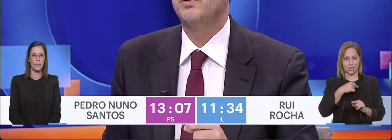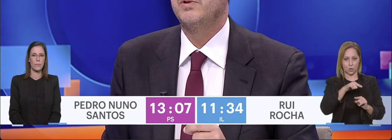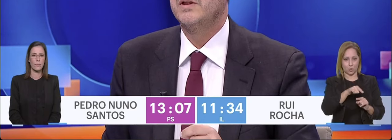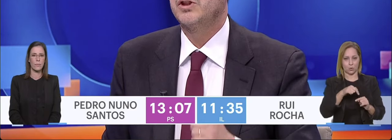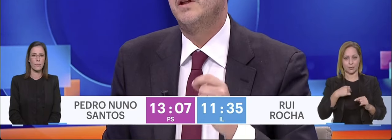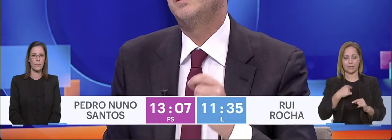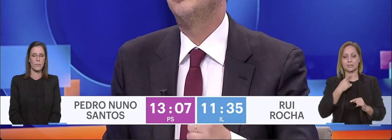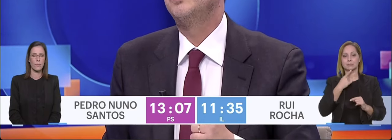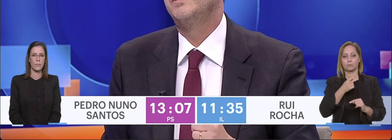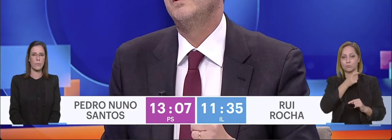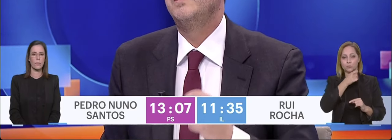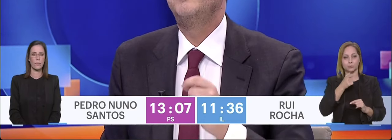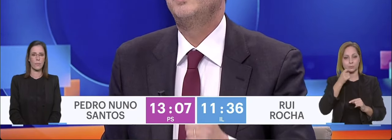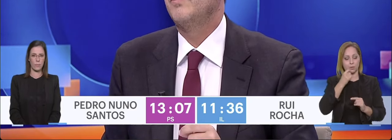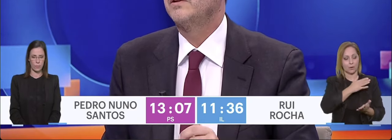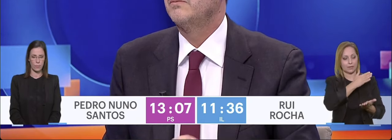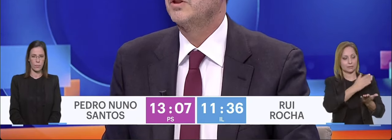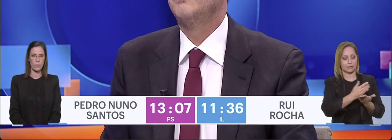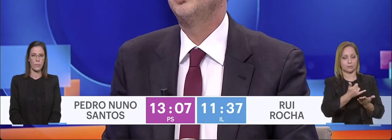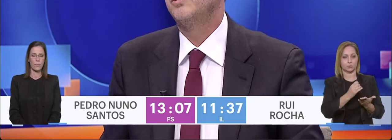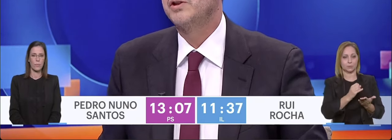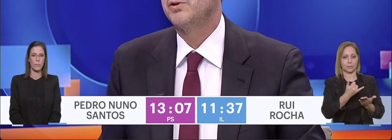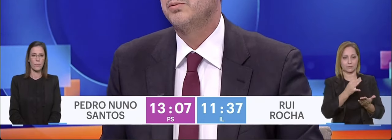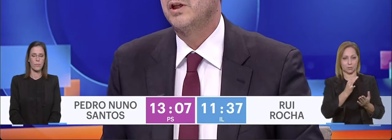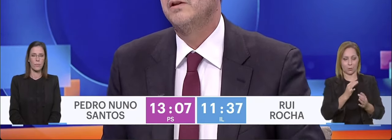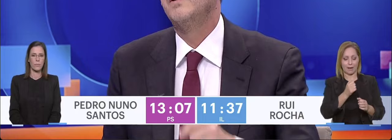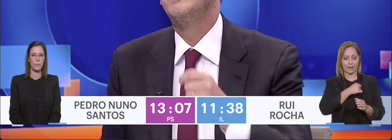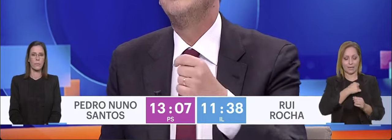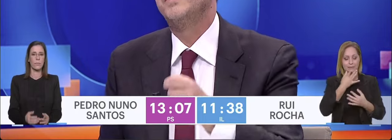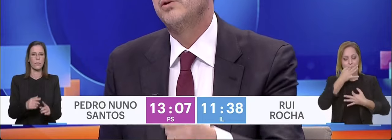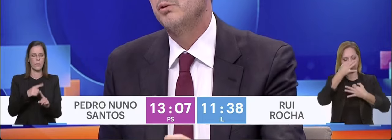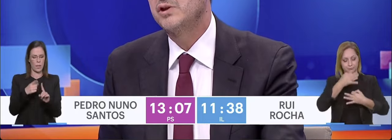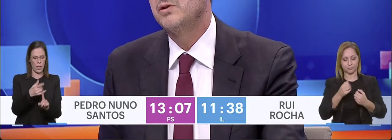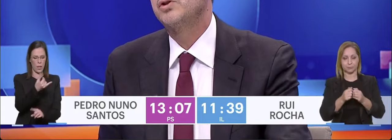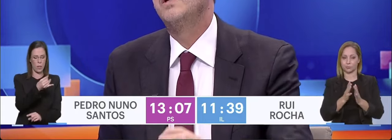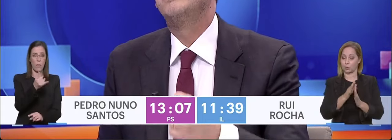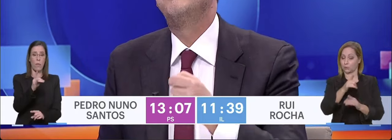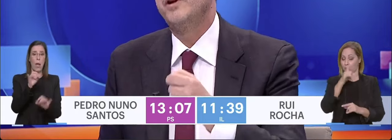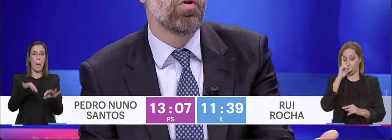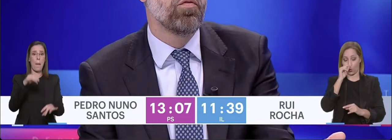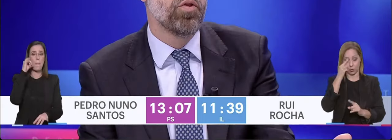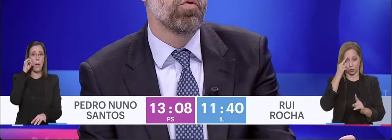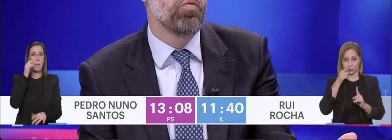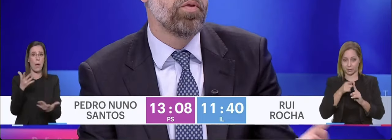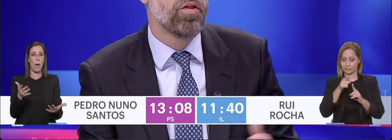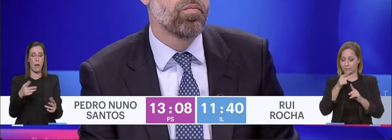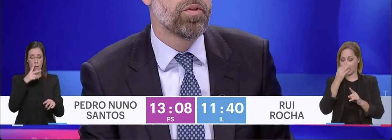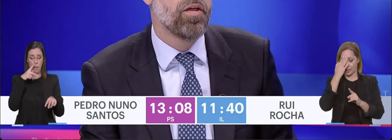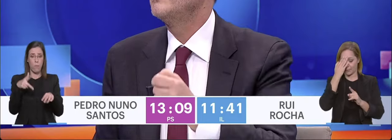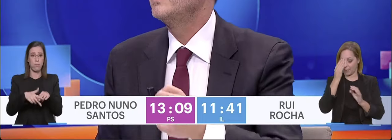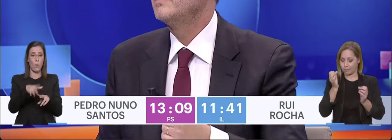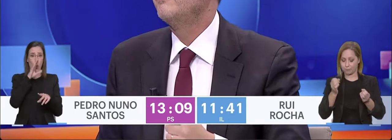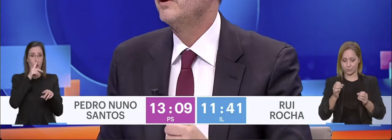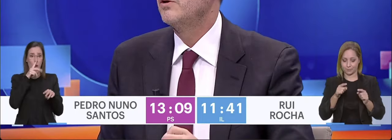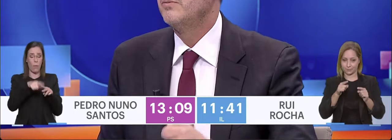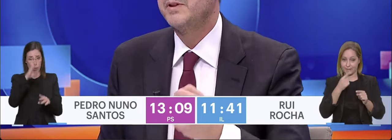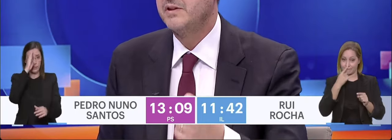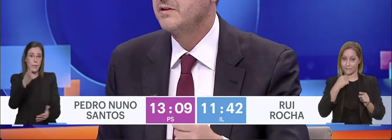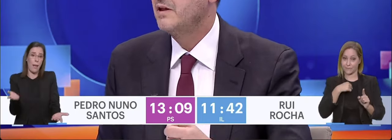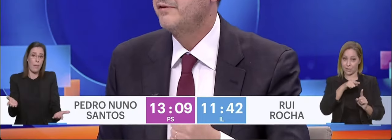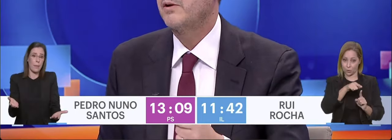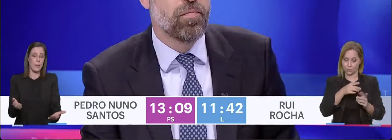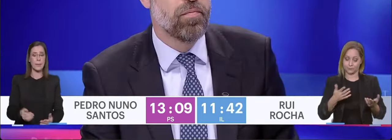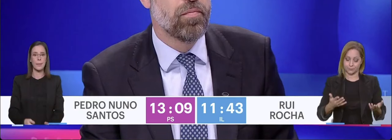para todos os portugueses até 2024 estamos long dess p foi incompetente falhou da mesma maneira que foi